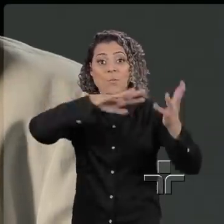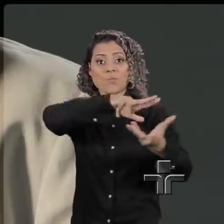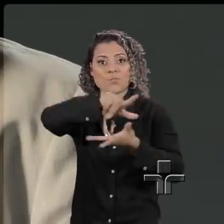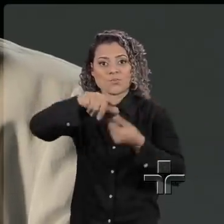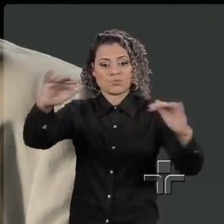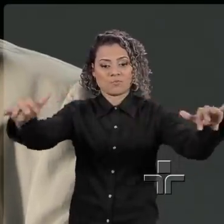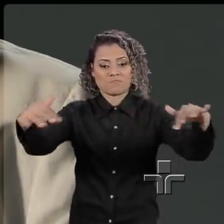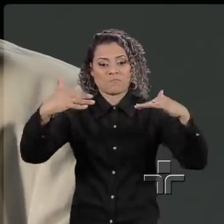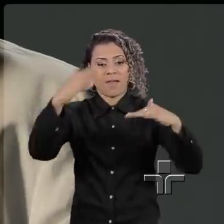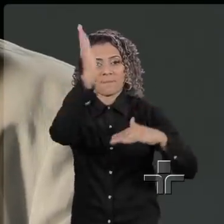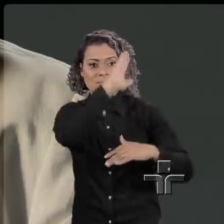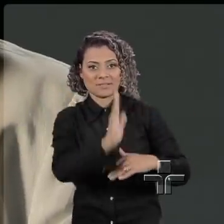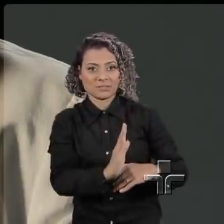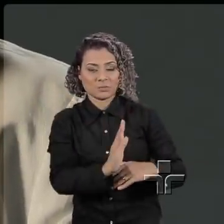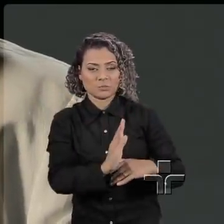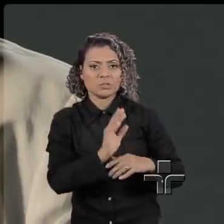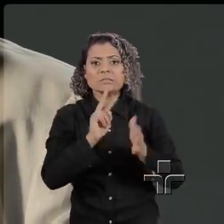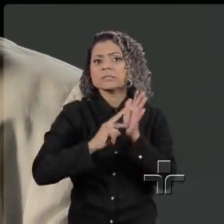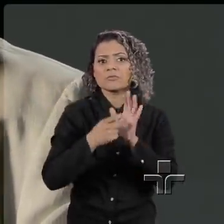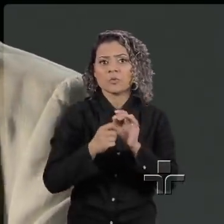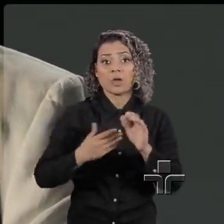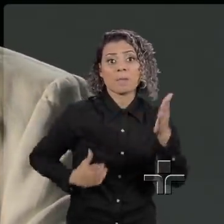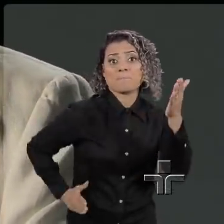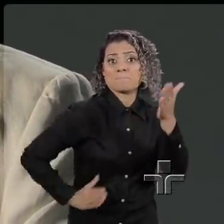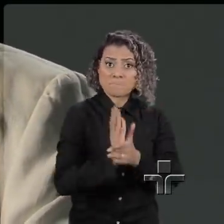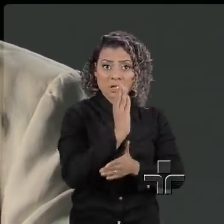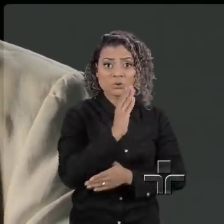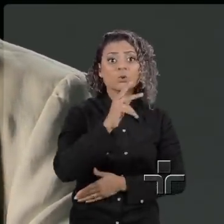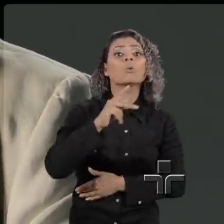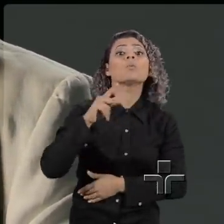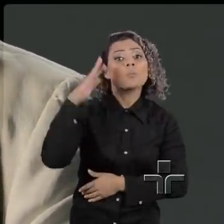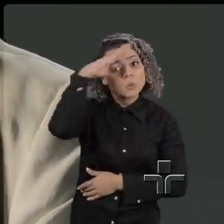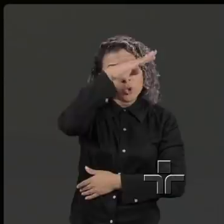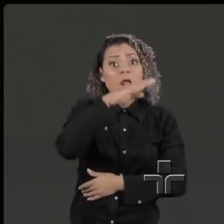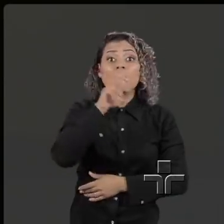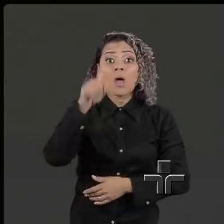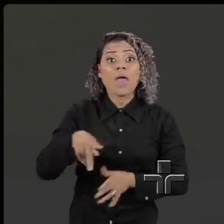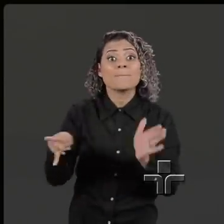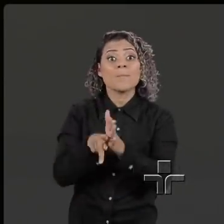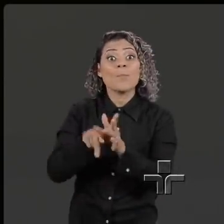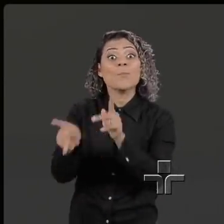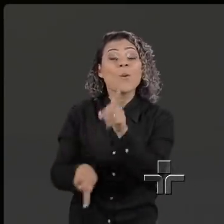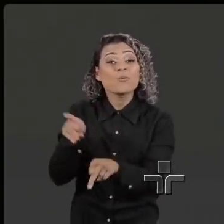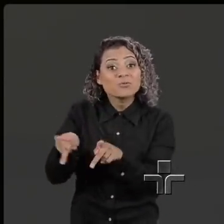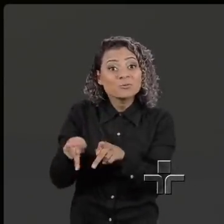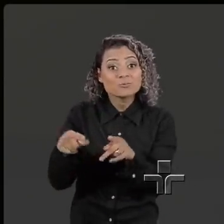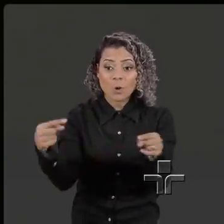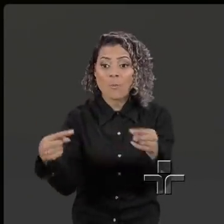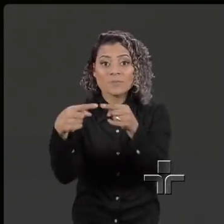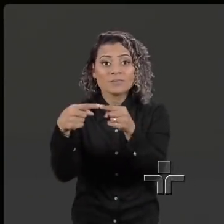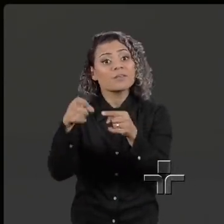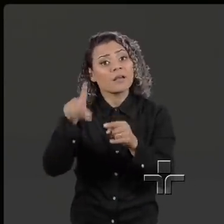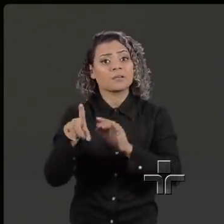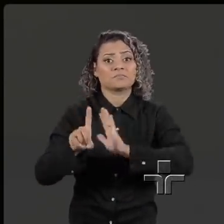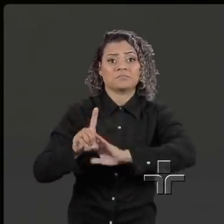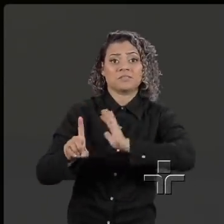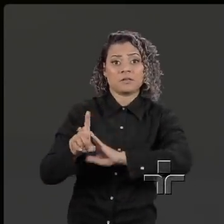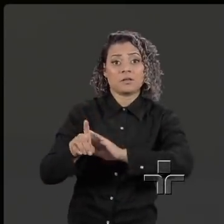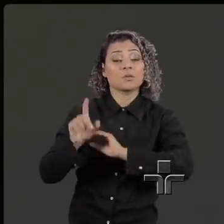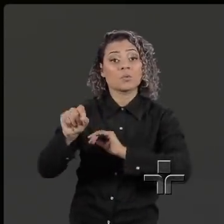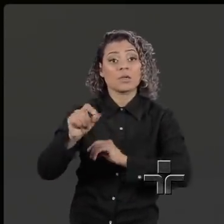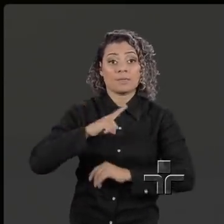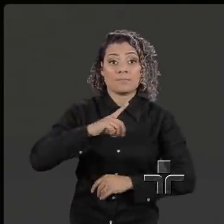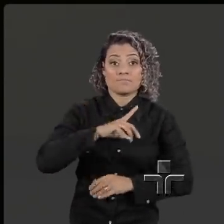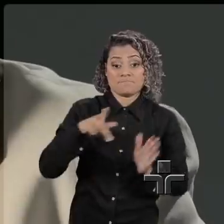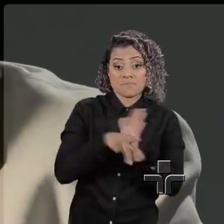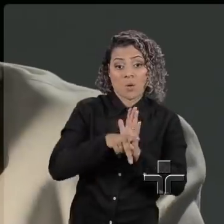é um país que elegeu um candidato de vocação populista, como o Bolsonaro, que é um candidato que emerge de